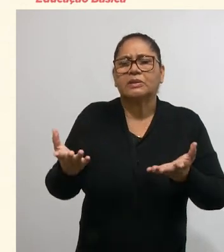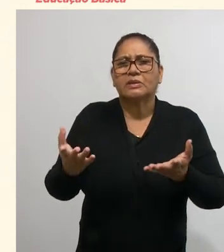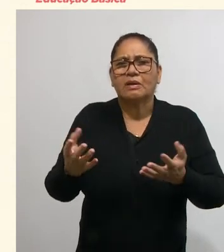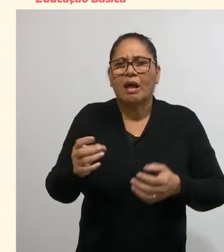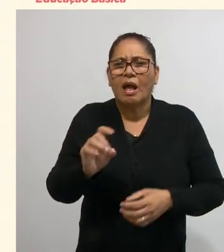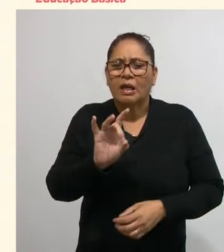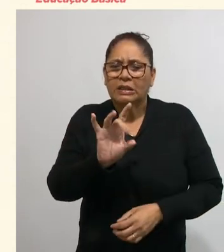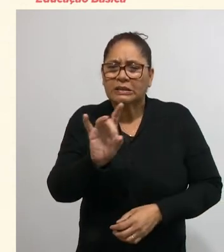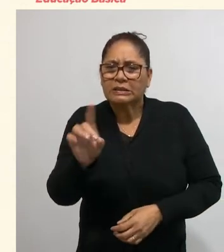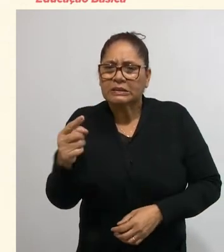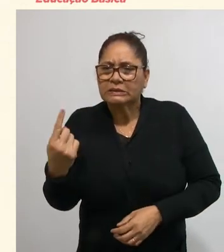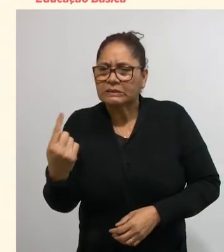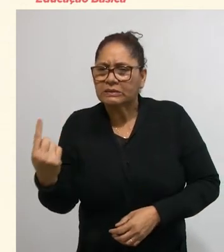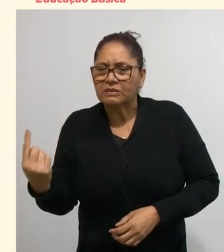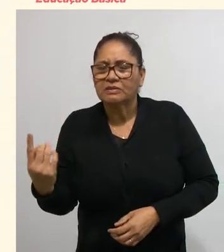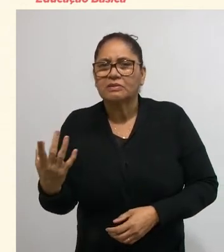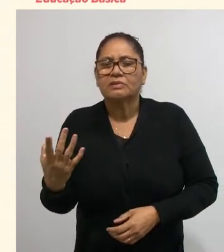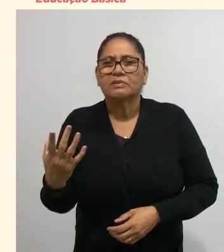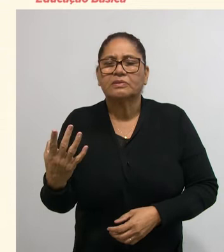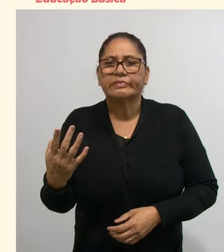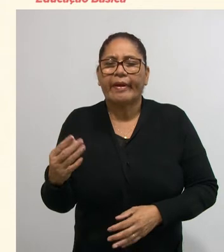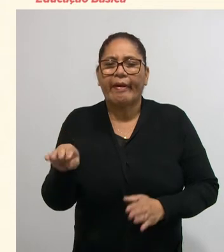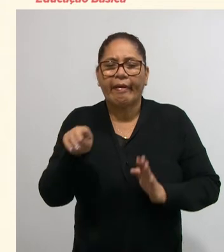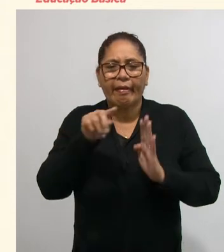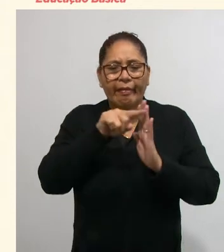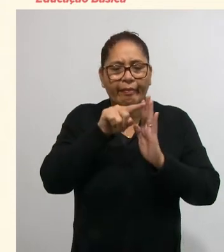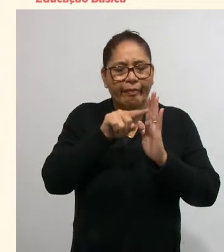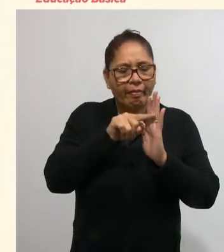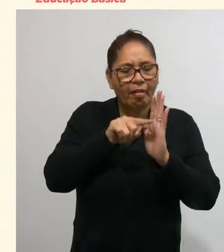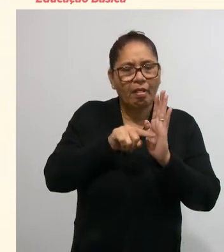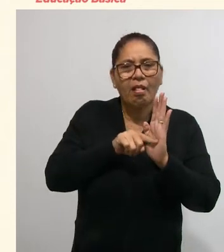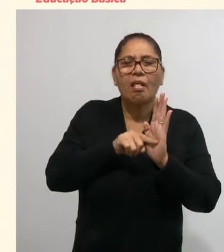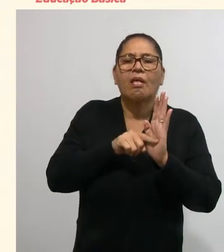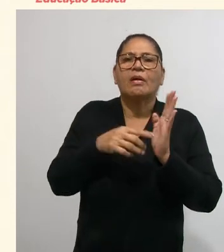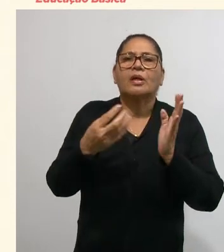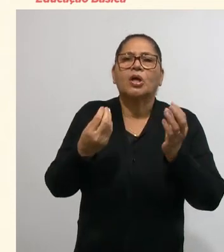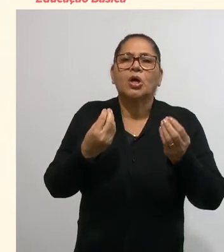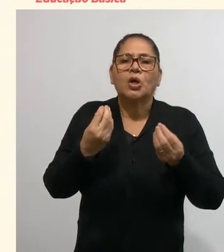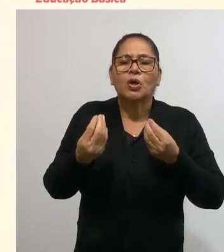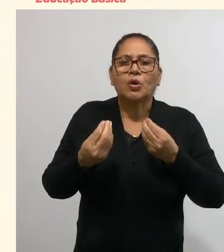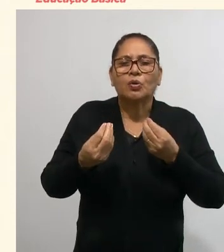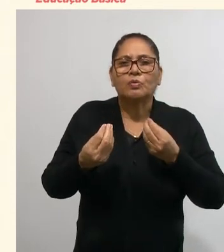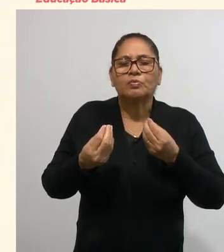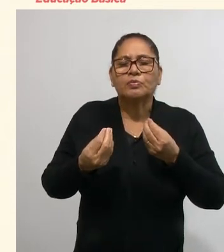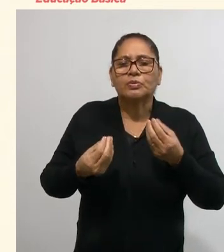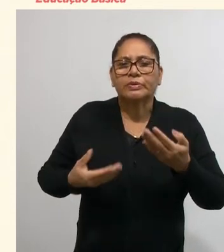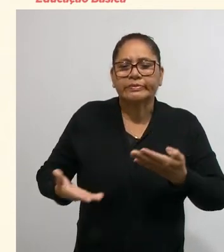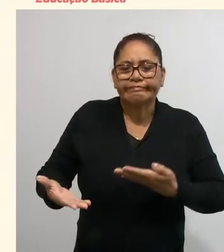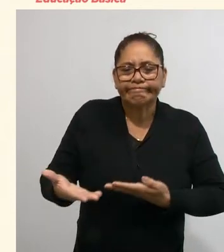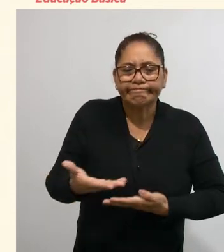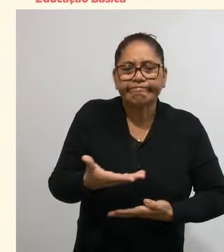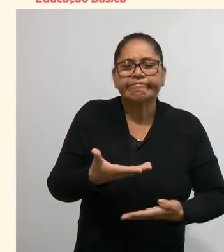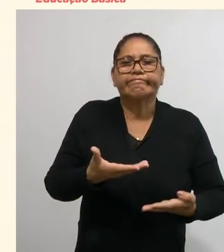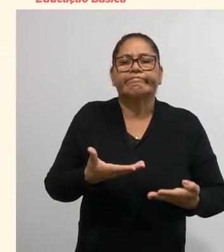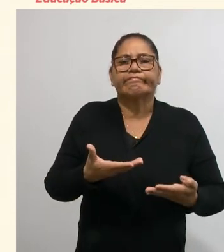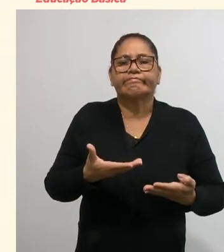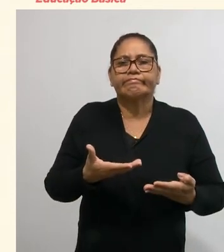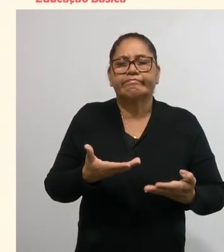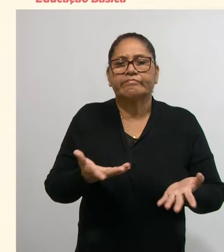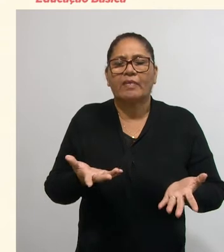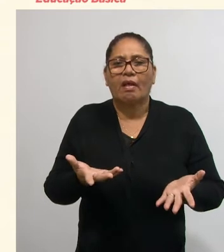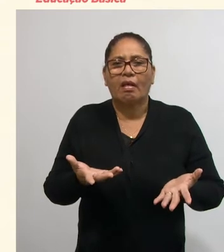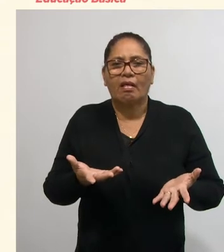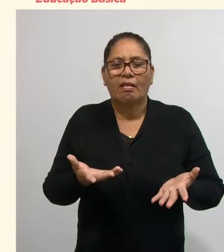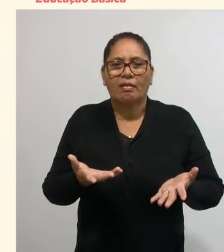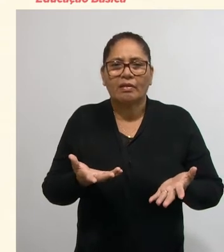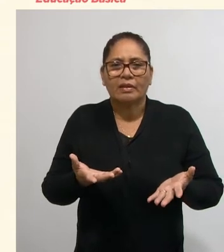cada uma delas a gente vai trabalhar com subtópico subitens que irão contribuir para esse eixo maior de cada